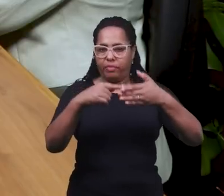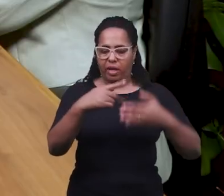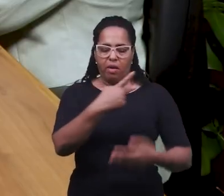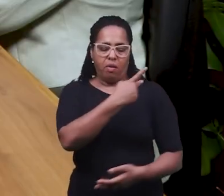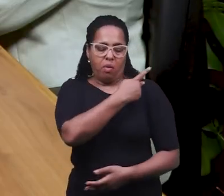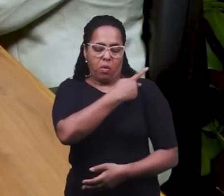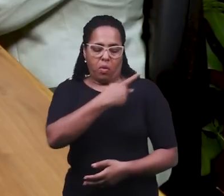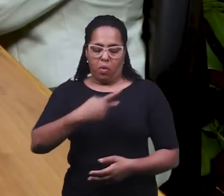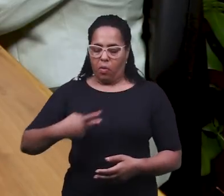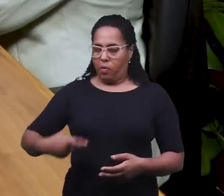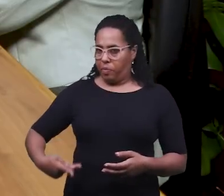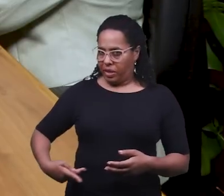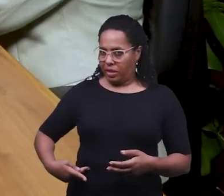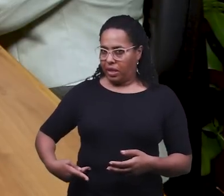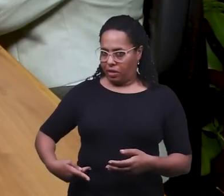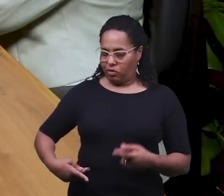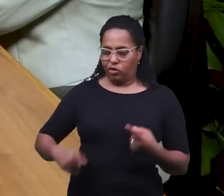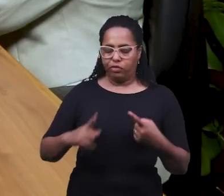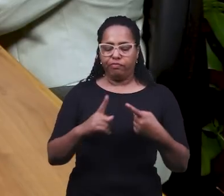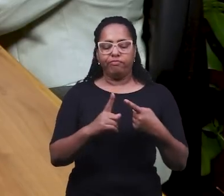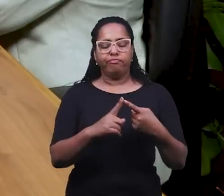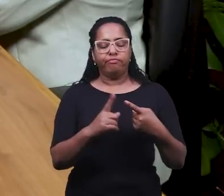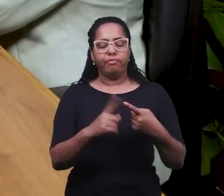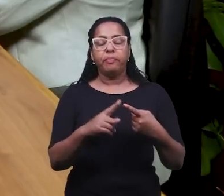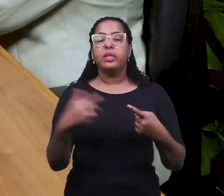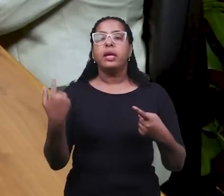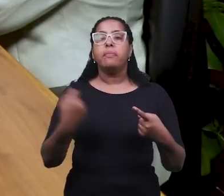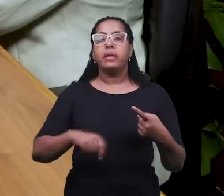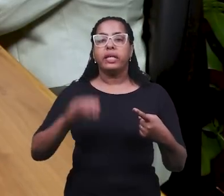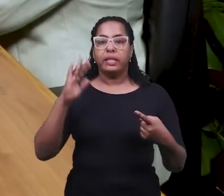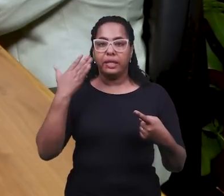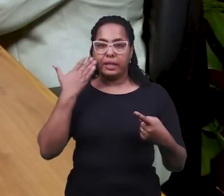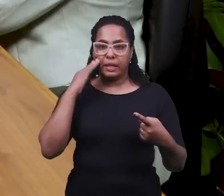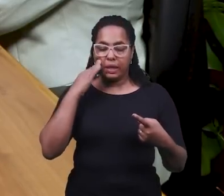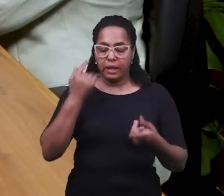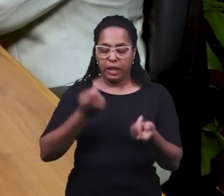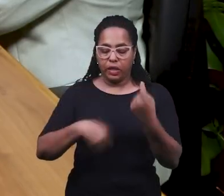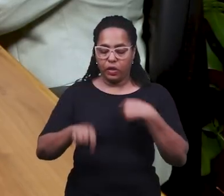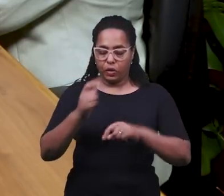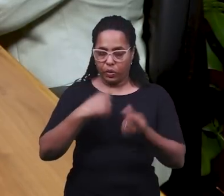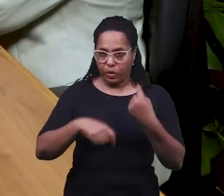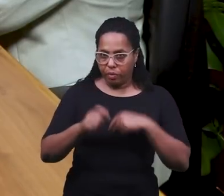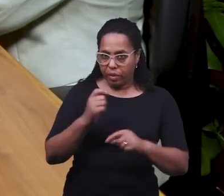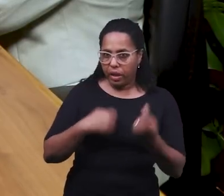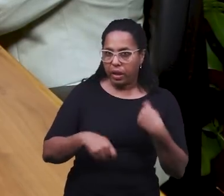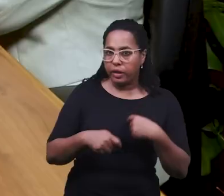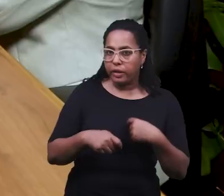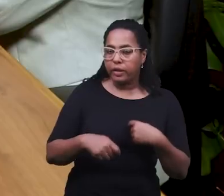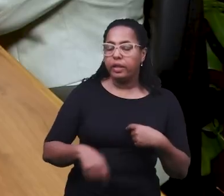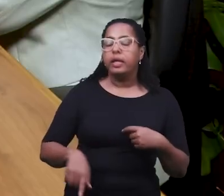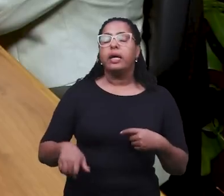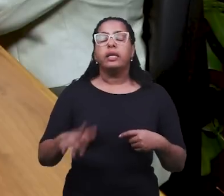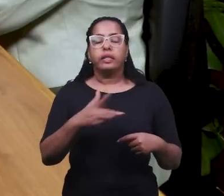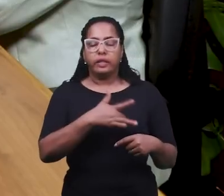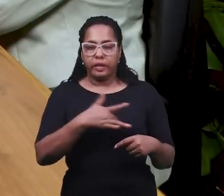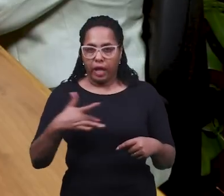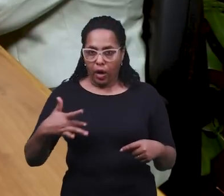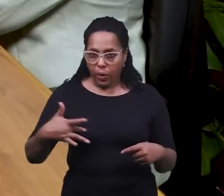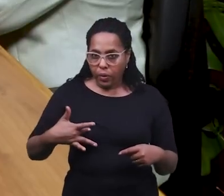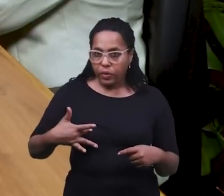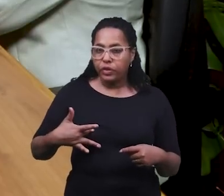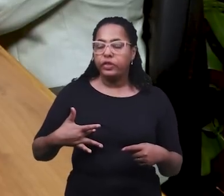da República. Tá? O presidente da República precisa entender de economia, precisa entender